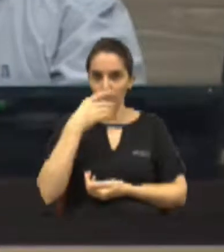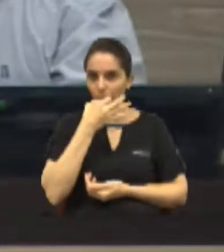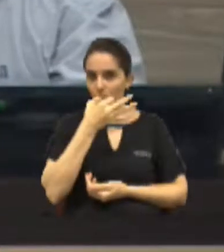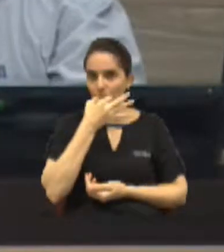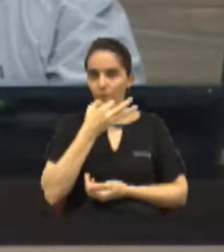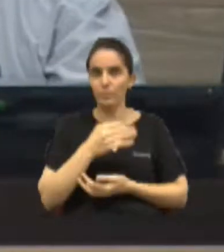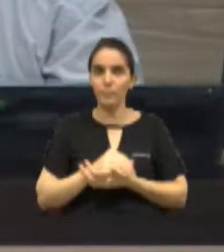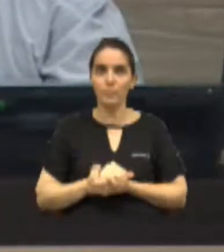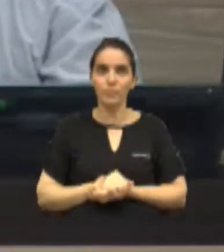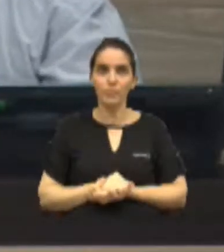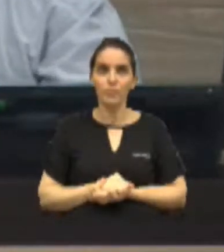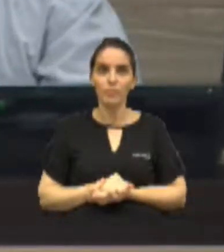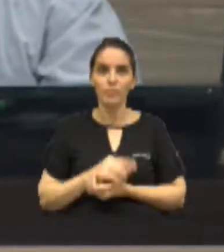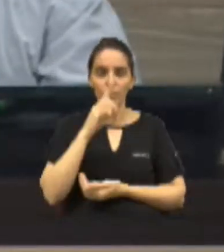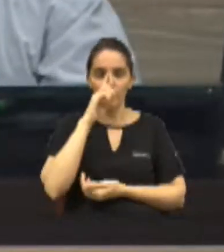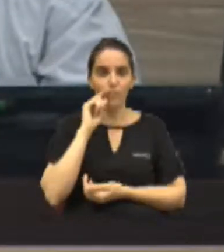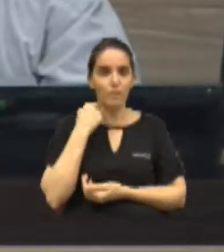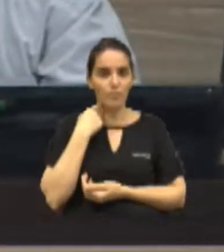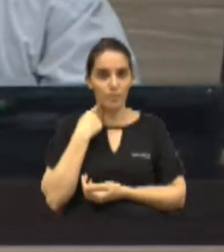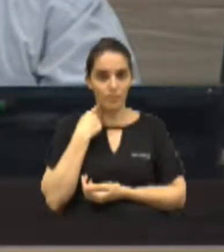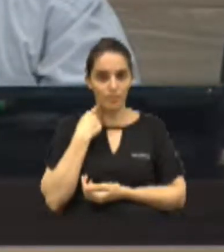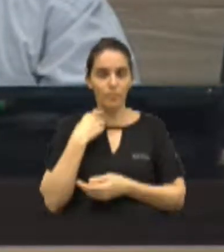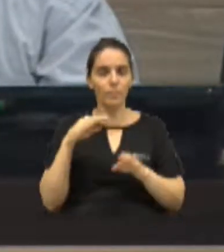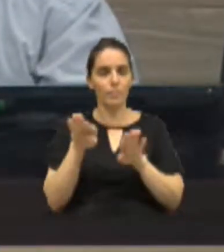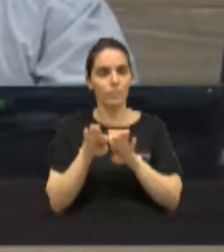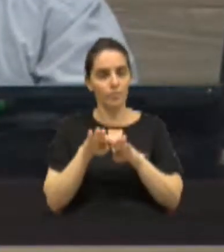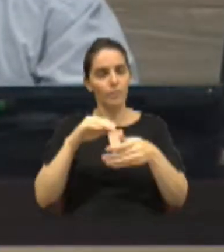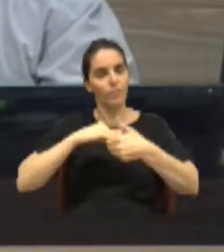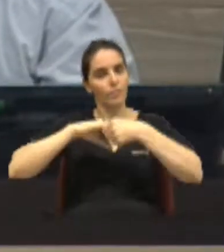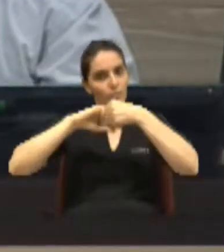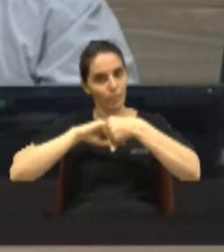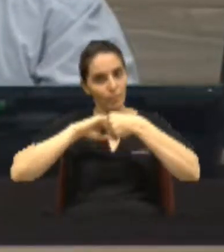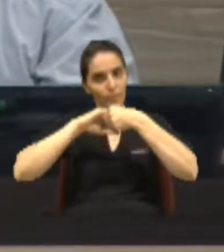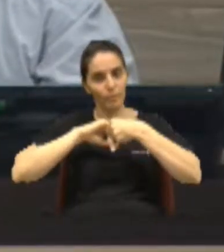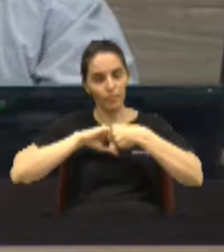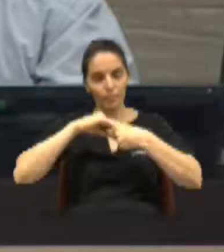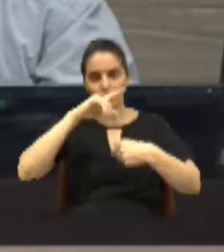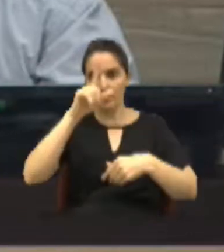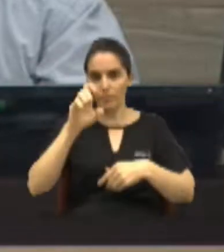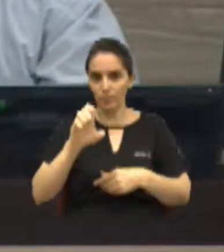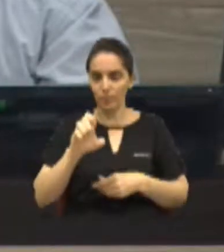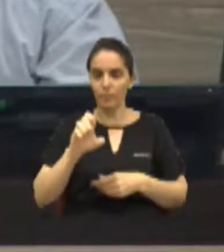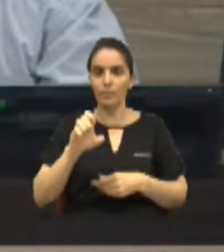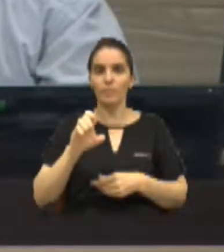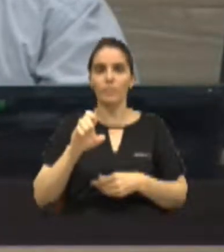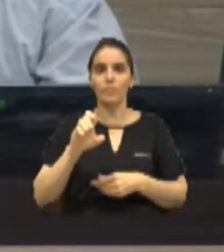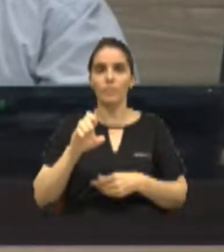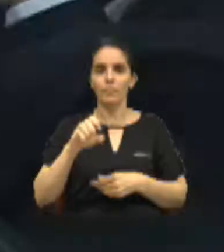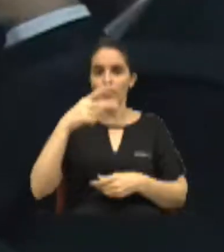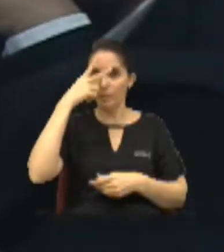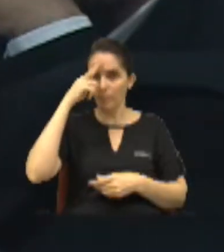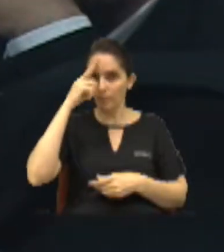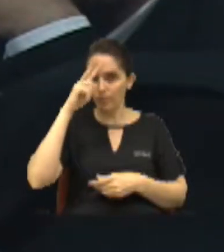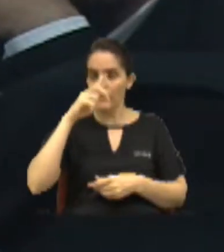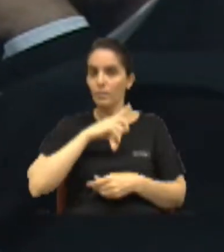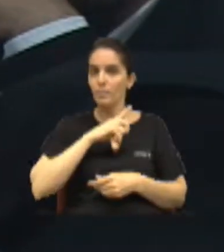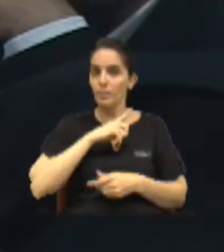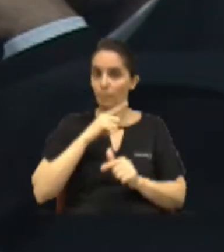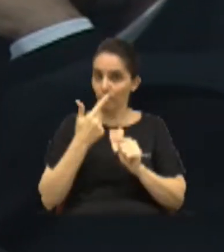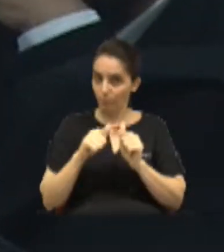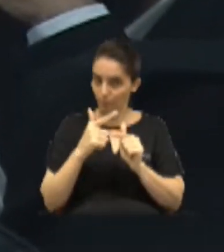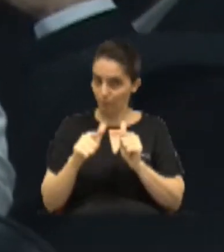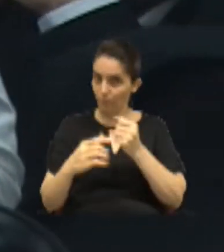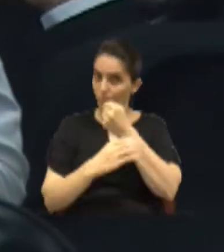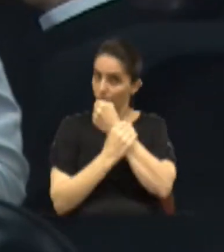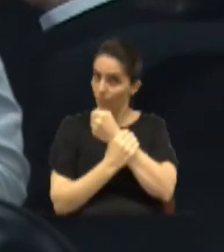Com a palavra, o vereador Newton Santos. Também gostaria de parabenizar o vereador José Roberto Bernardo, lembrando que nós temos um problema